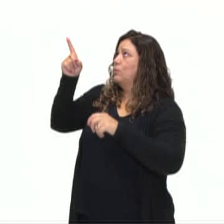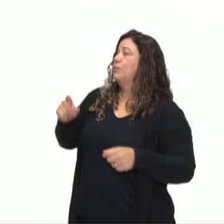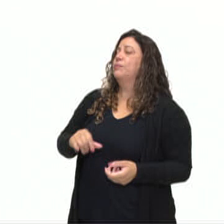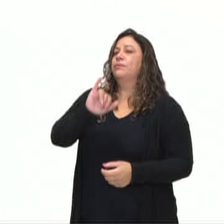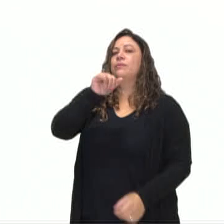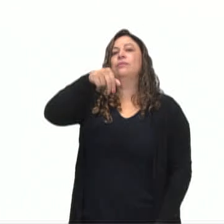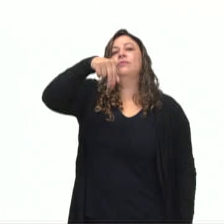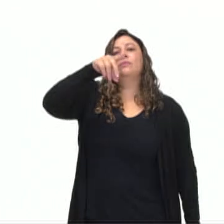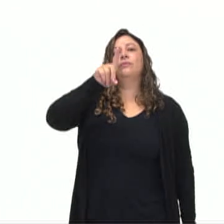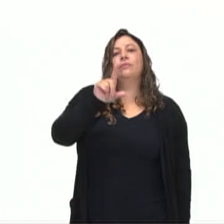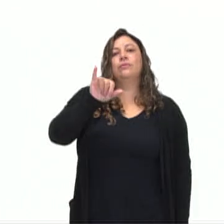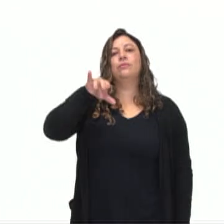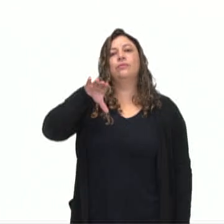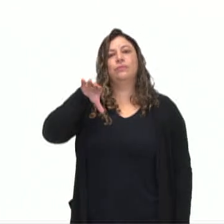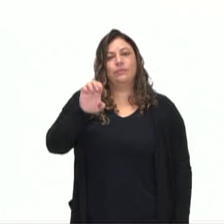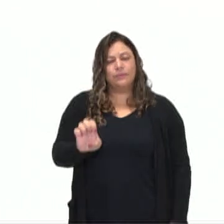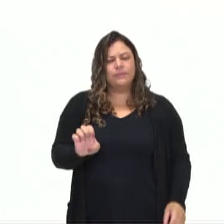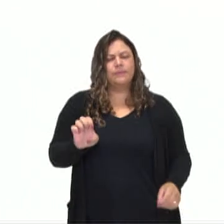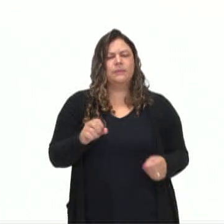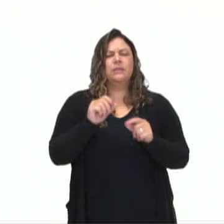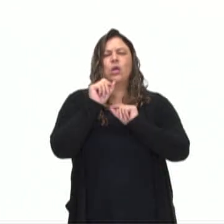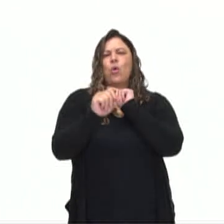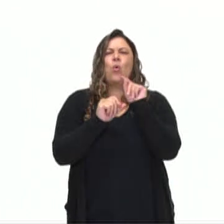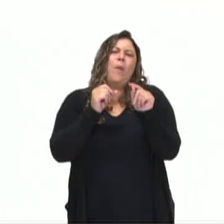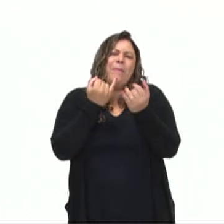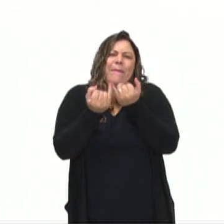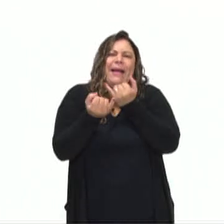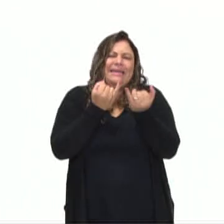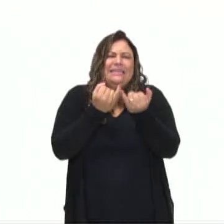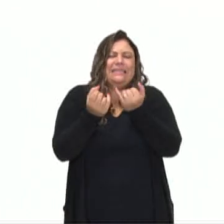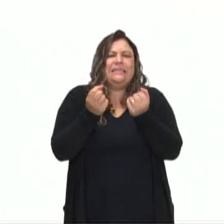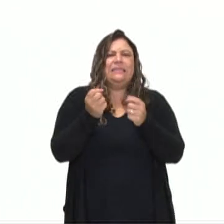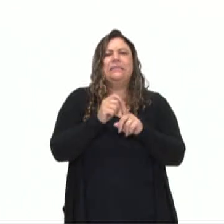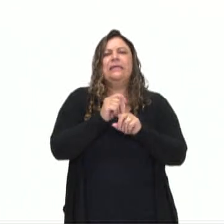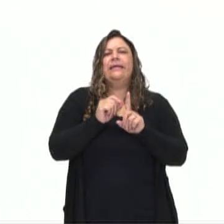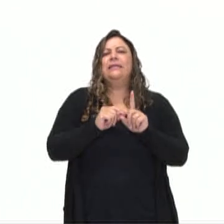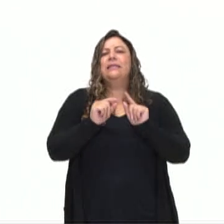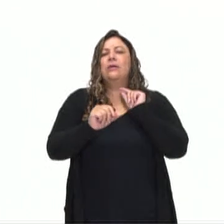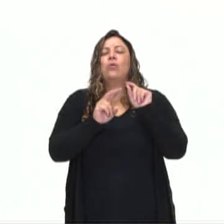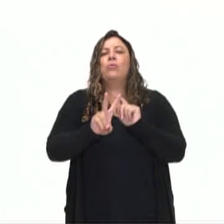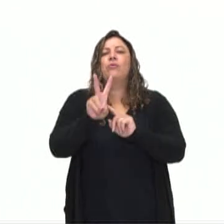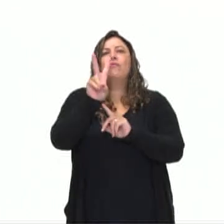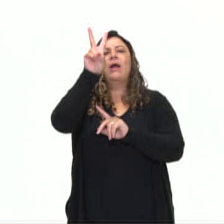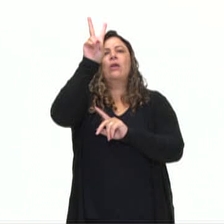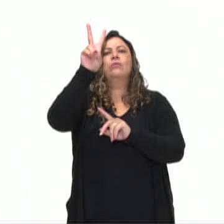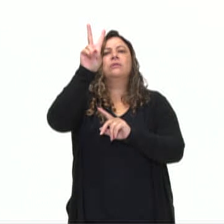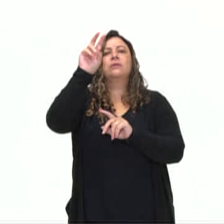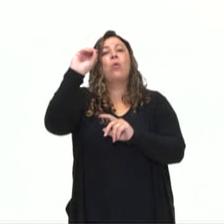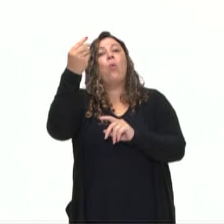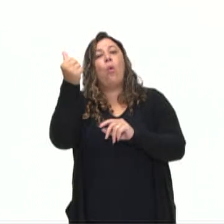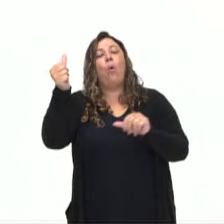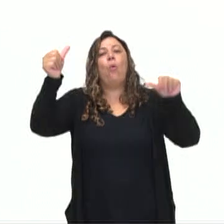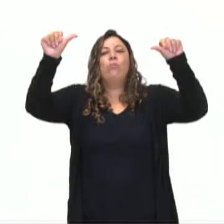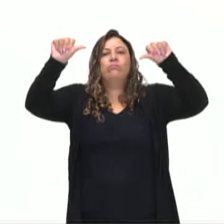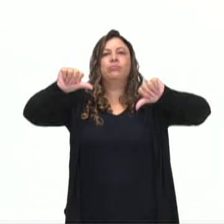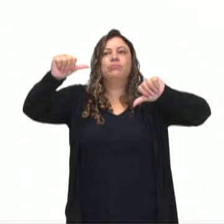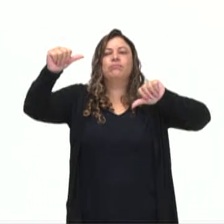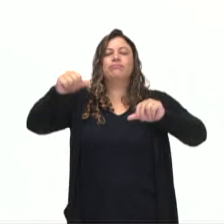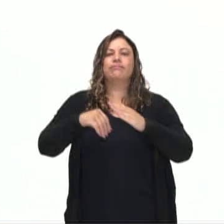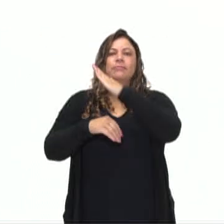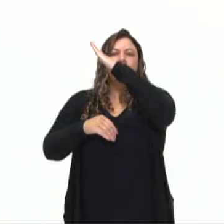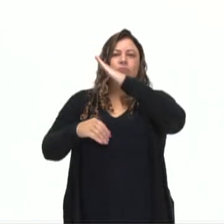como se fosse um termômetro do mercado e indica a média de valorização ou desvalorização das